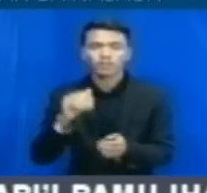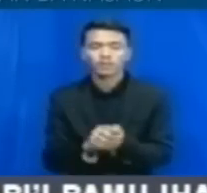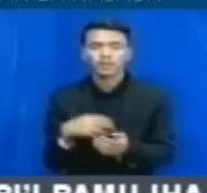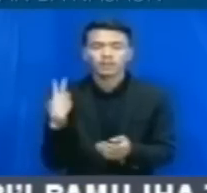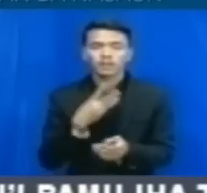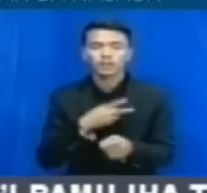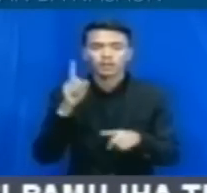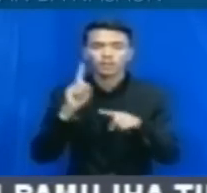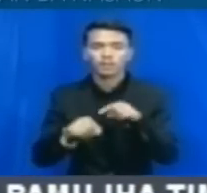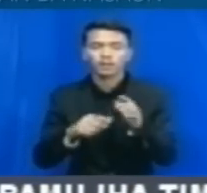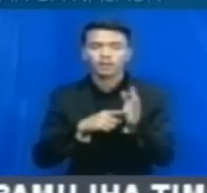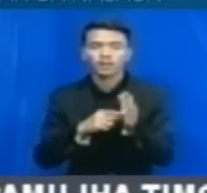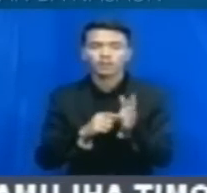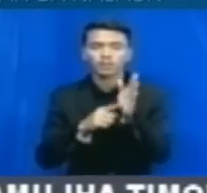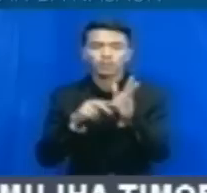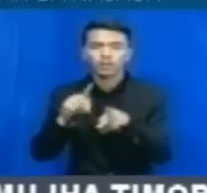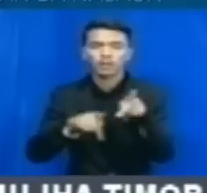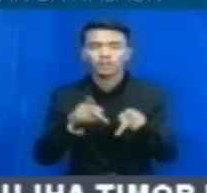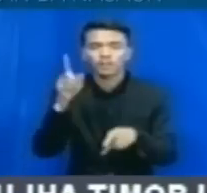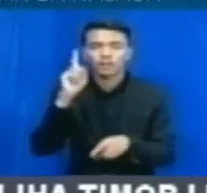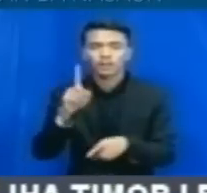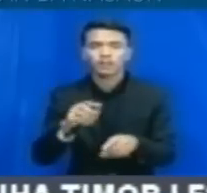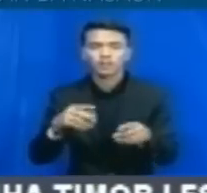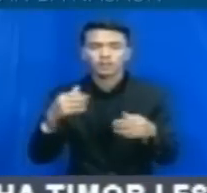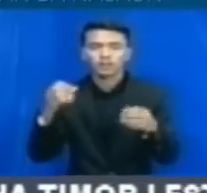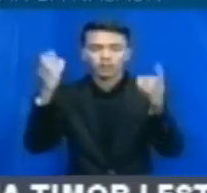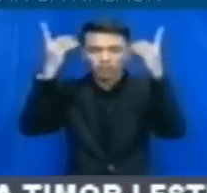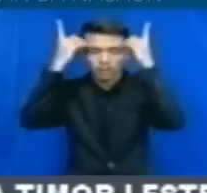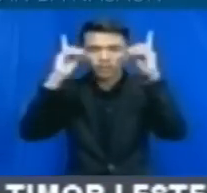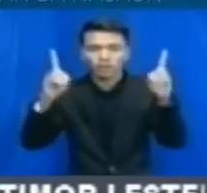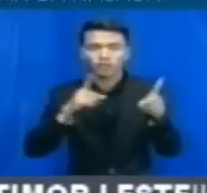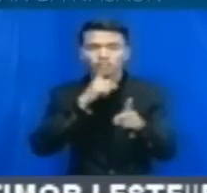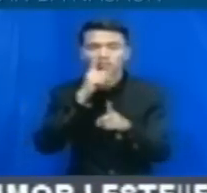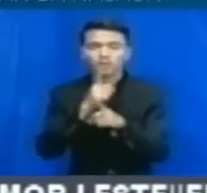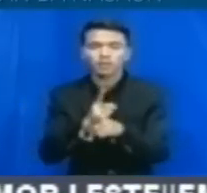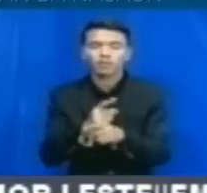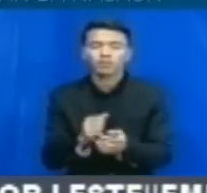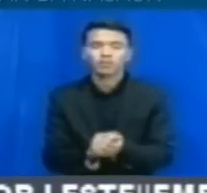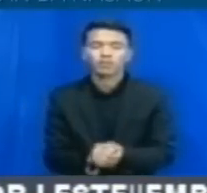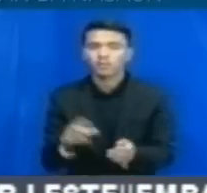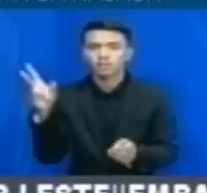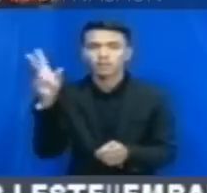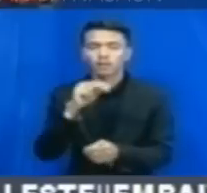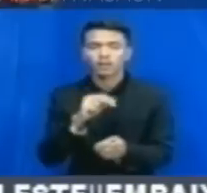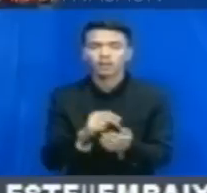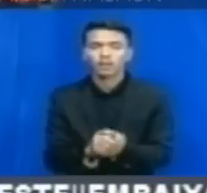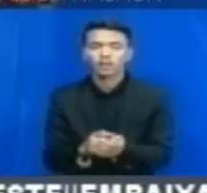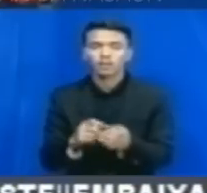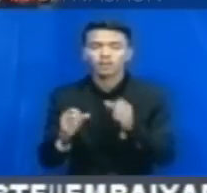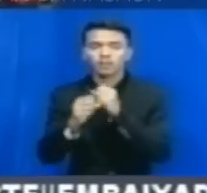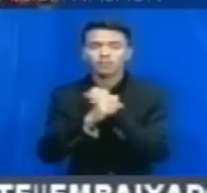lebe lakuse e maida, sem ia decisão de claro. Atu ira nesan defesa re kata, la. E argiro na